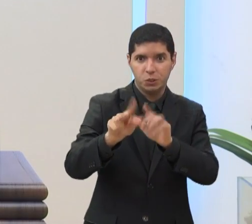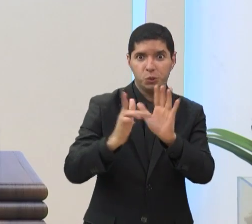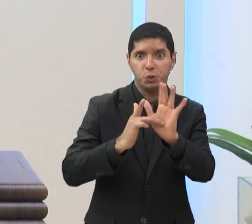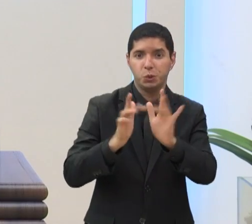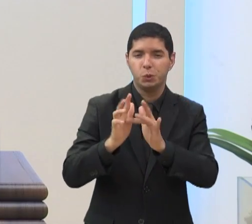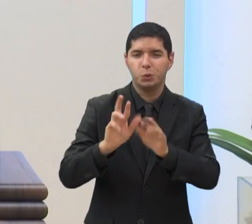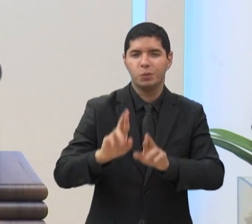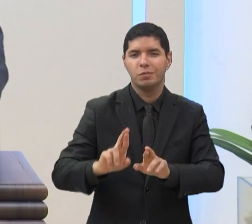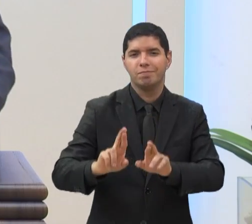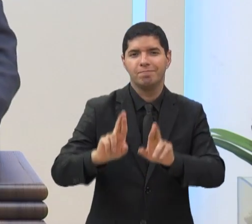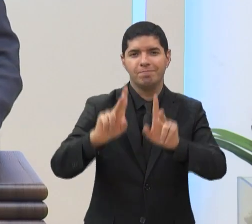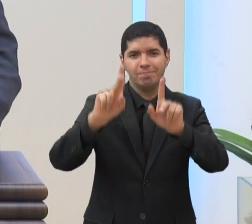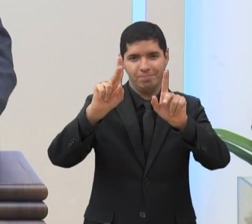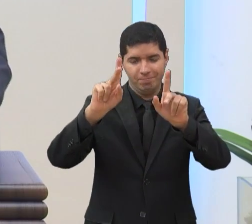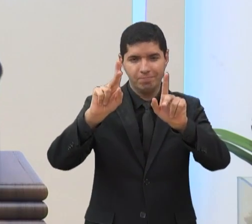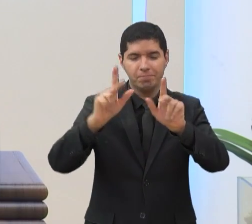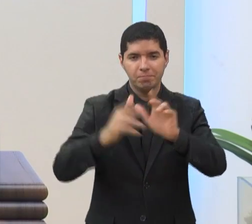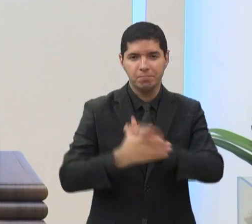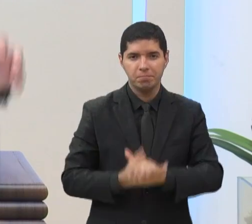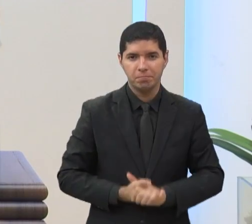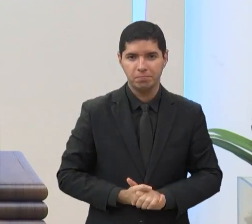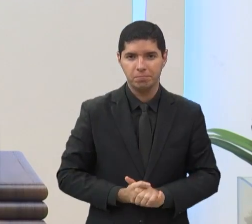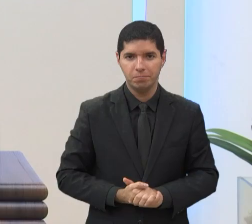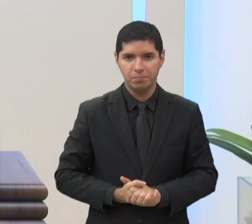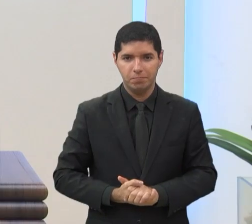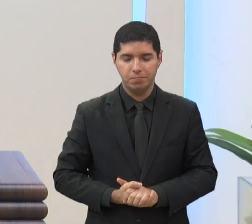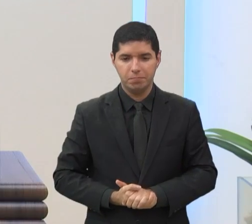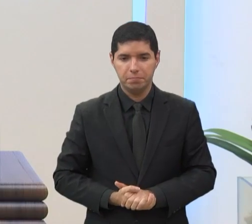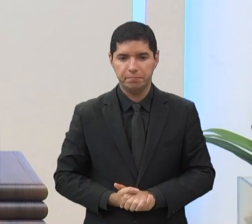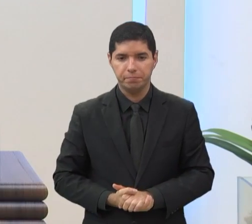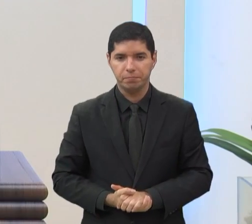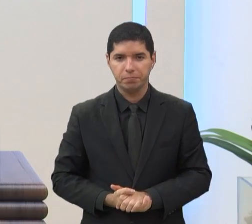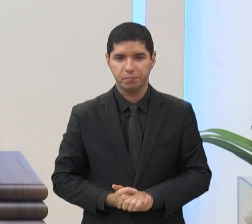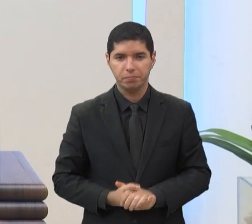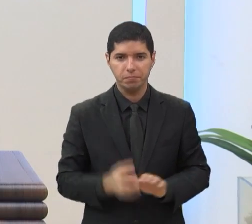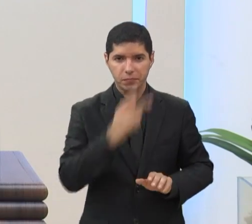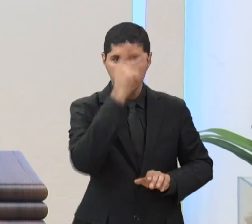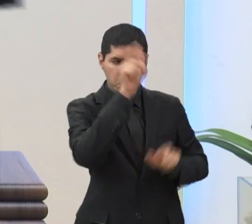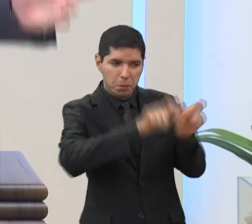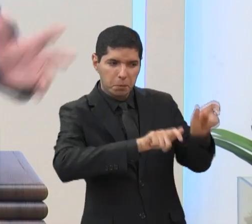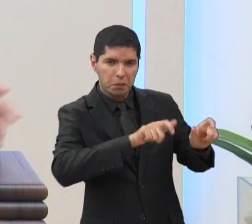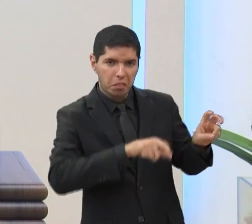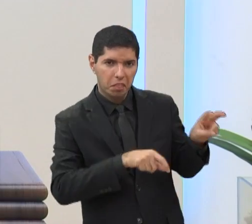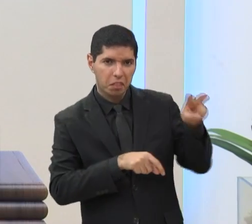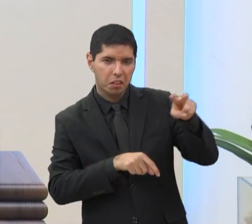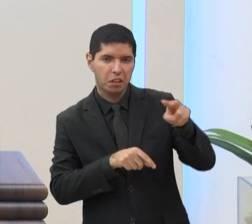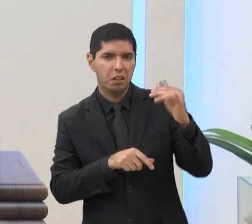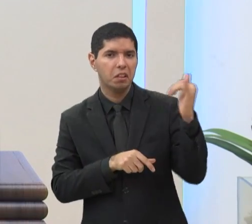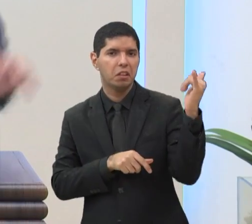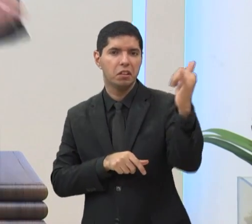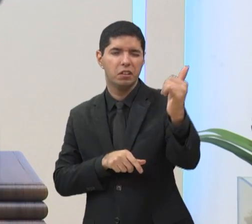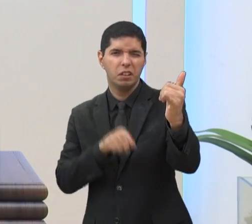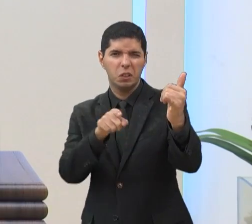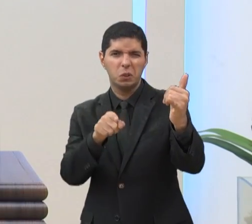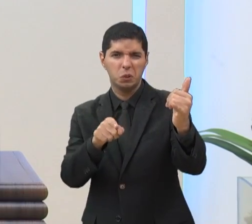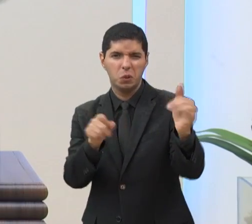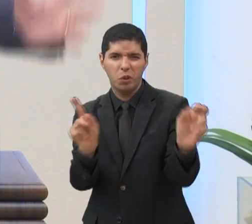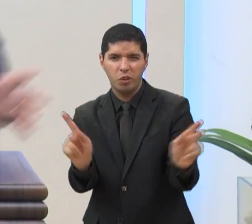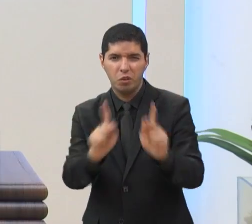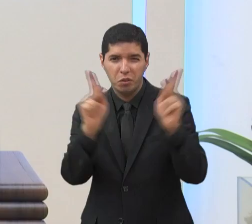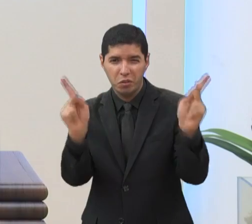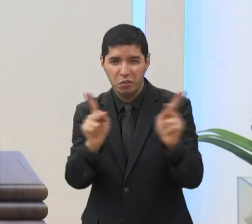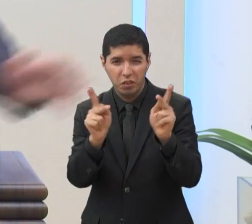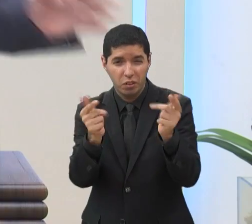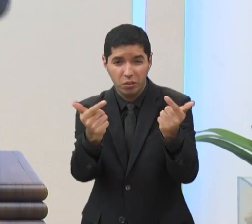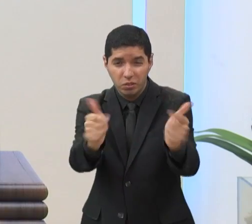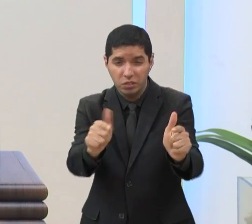só aponta os erros, que muitas vezes diz que você não serve para nada, que você nunca vai